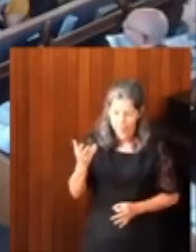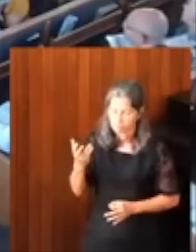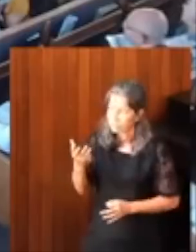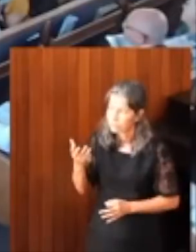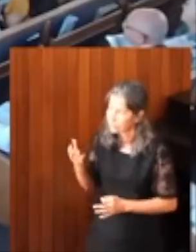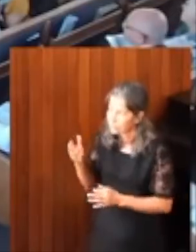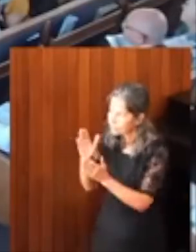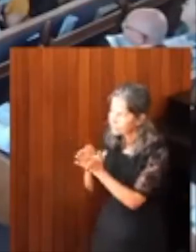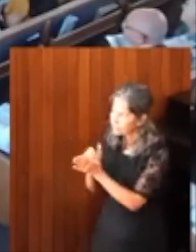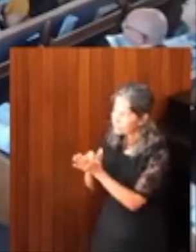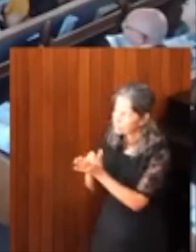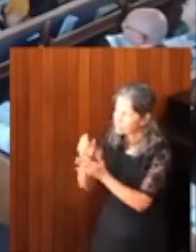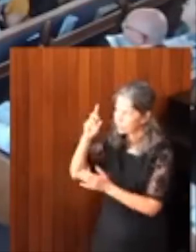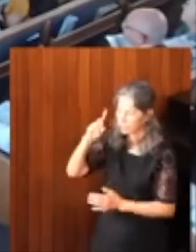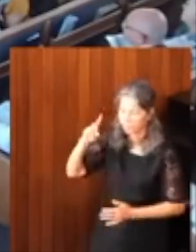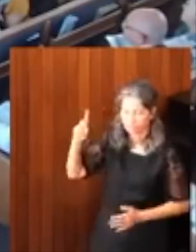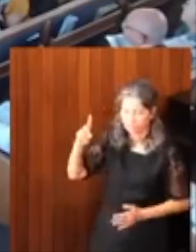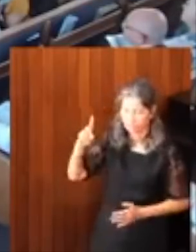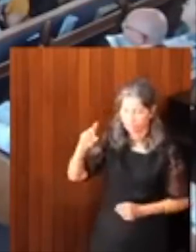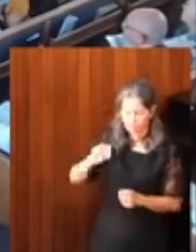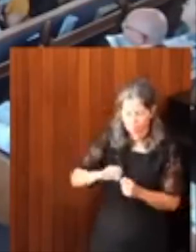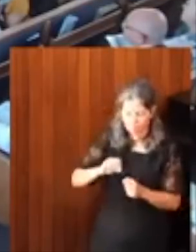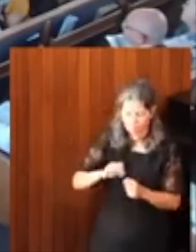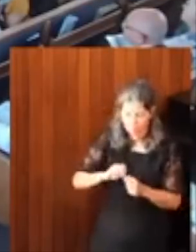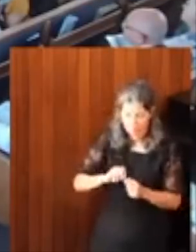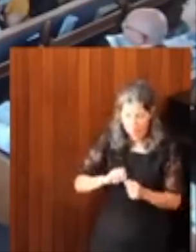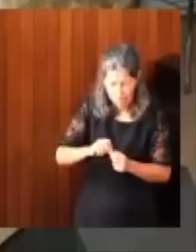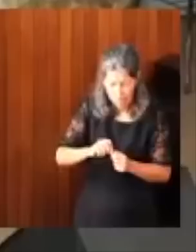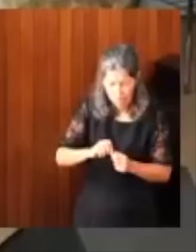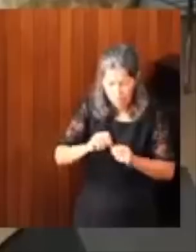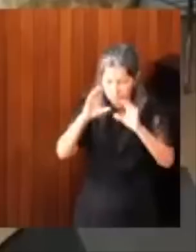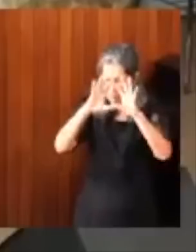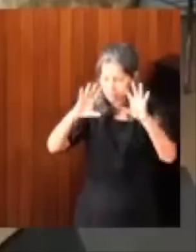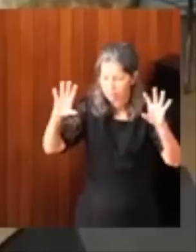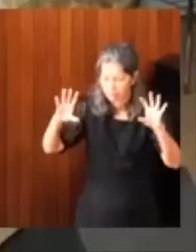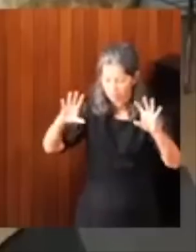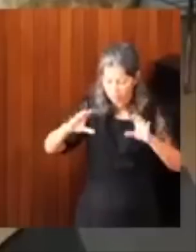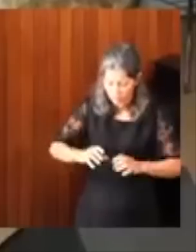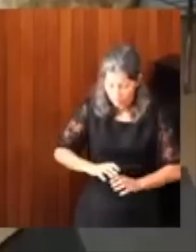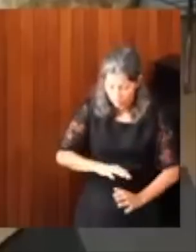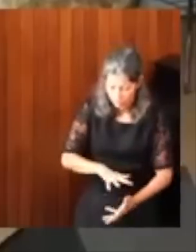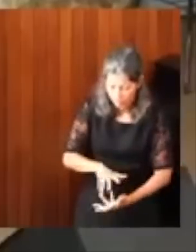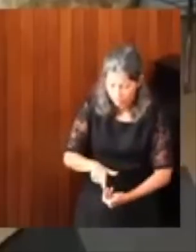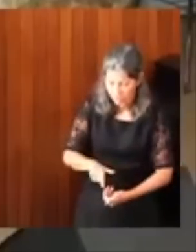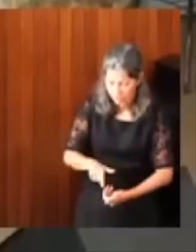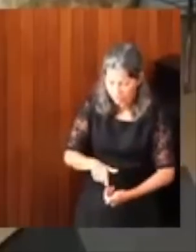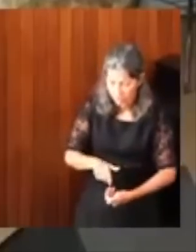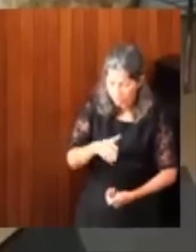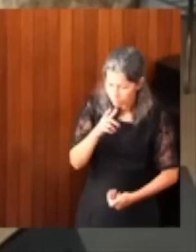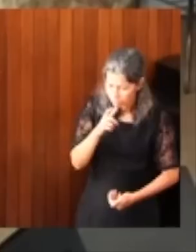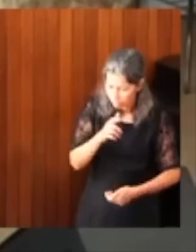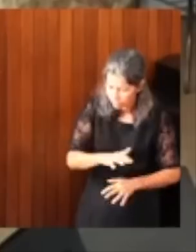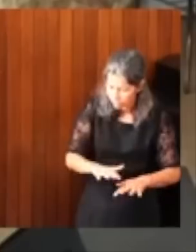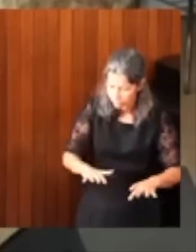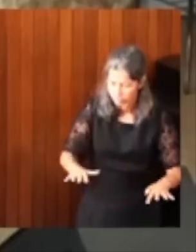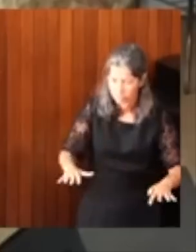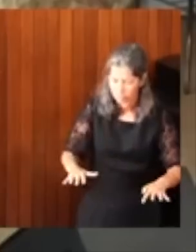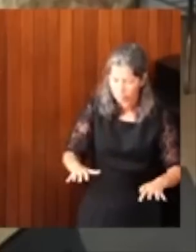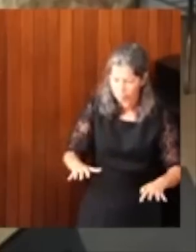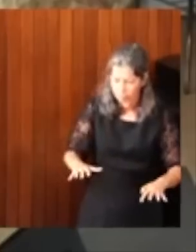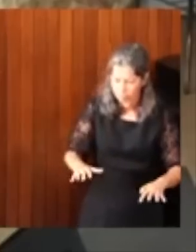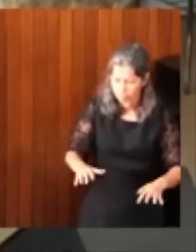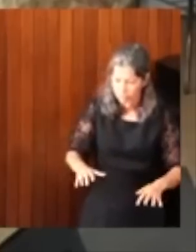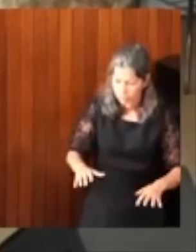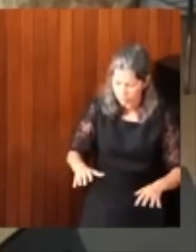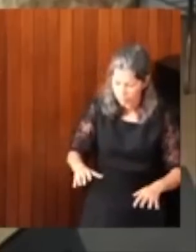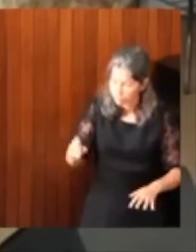águas. Primeira mensagem angélica é um grito, é um clamor para que as pessoas voltem a adorar o Deus verdadeiro, o